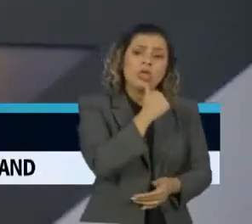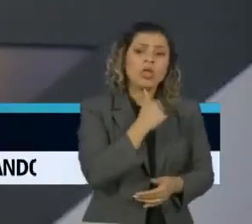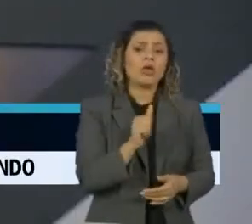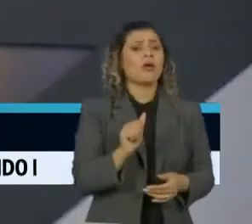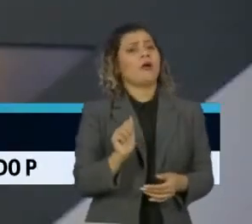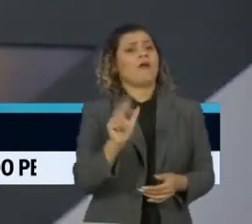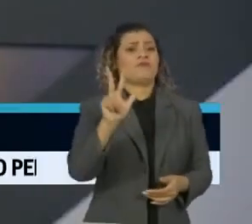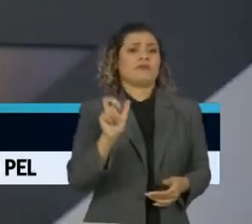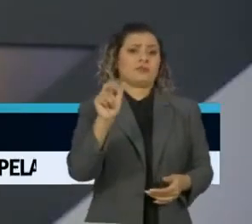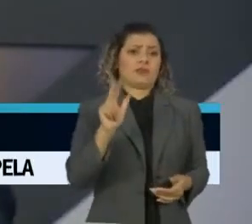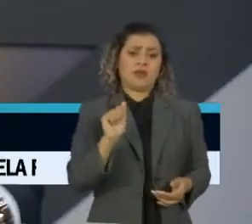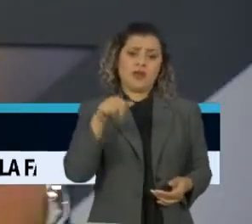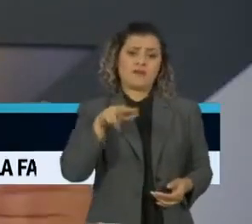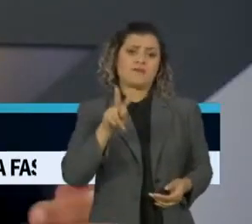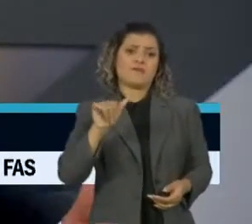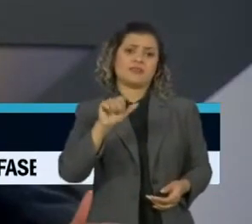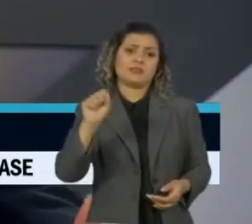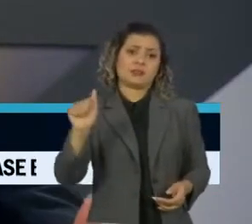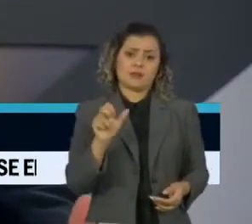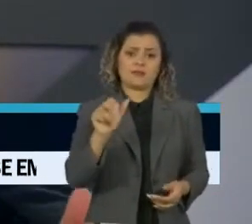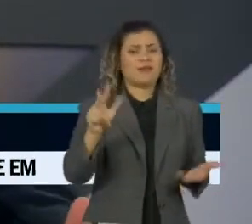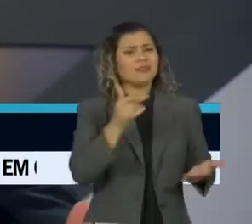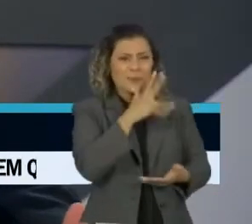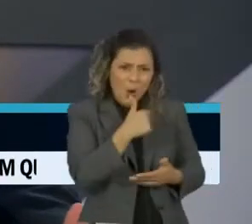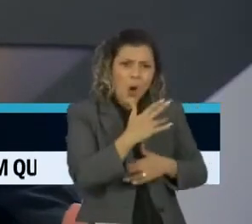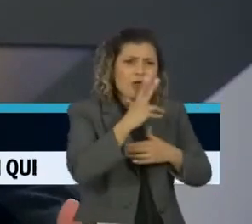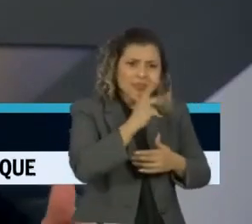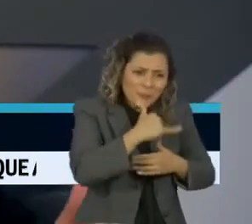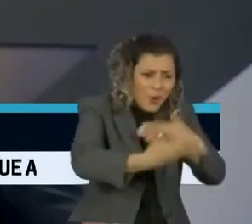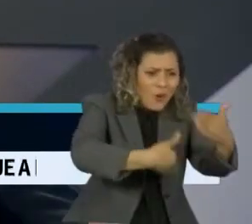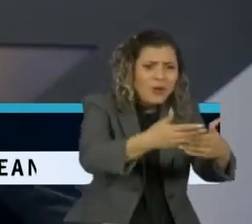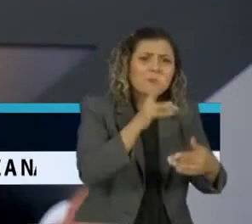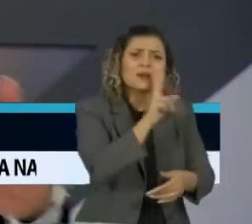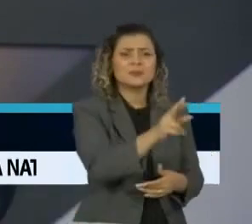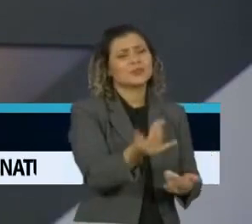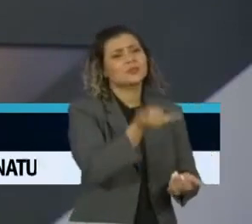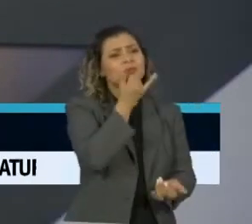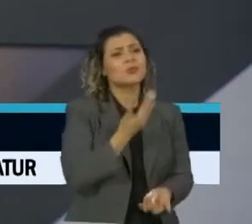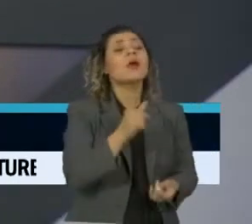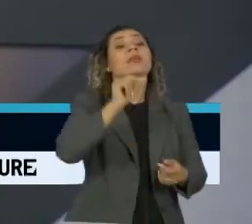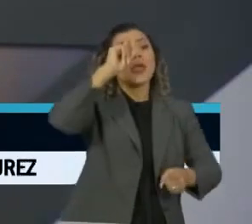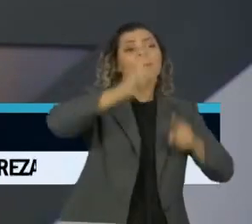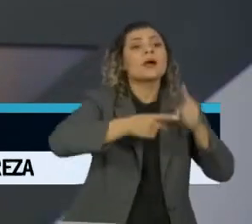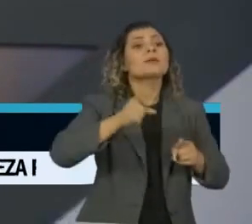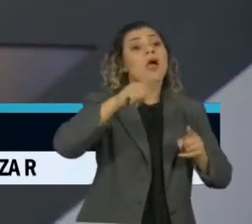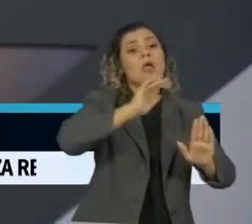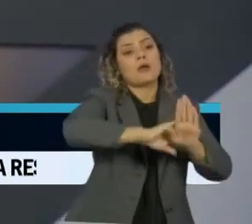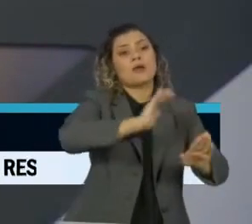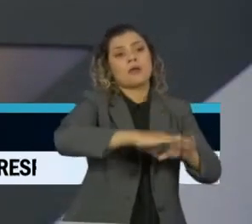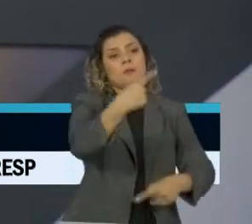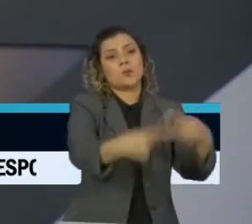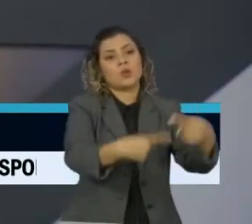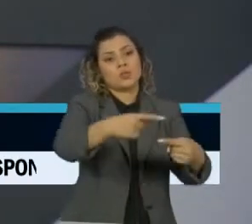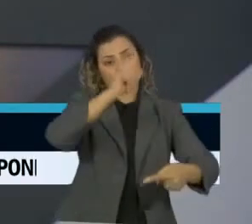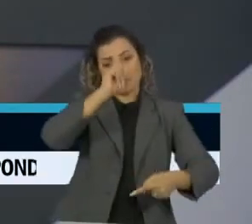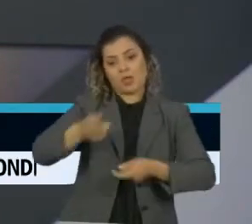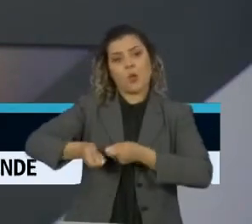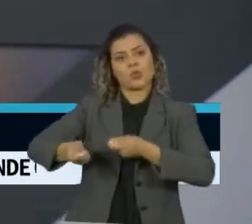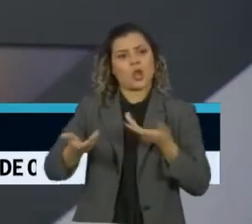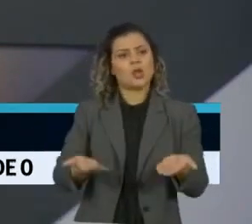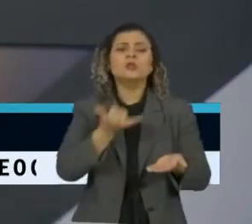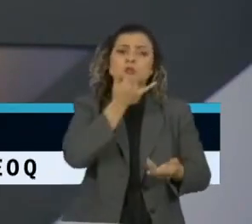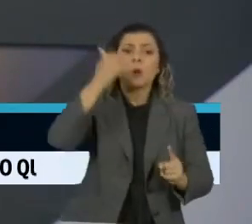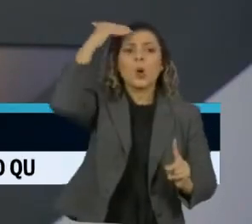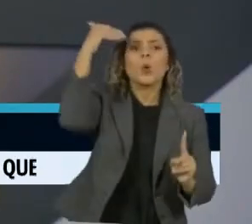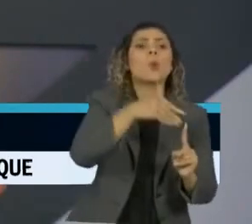que assumir determinados riscos. Quem que impõe um órgão público a tomar riscos? O político. Então, acho que a culpa que